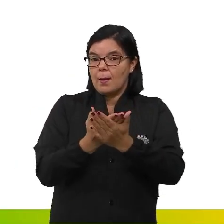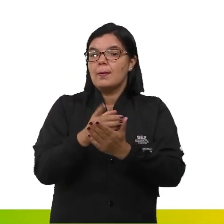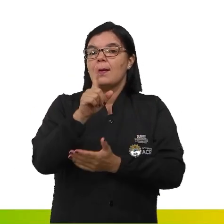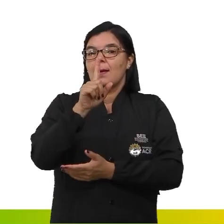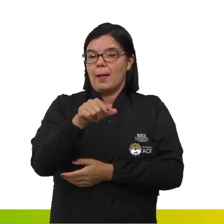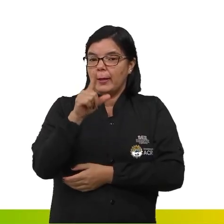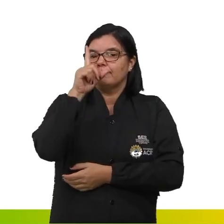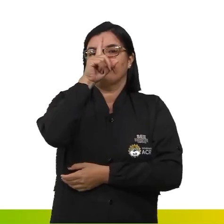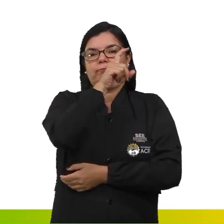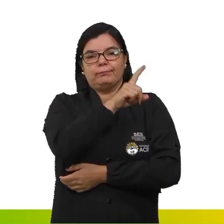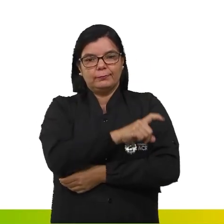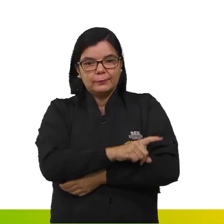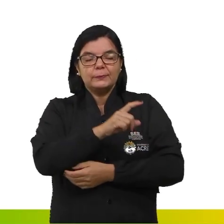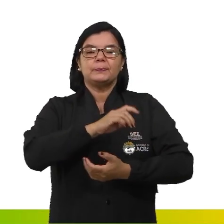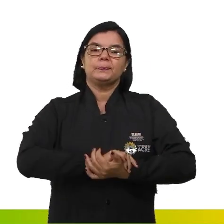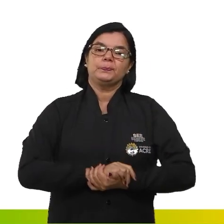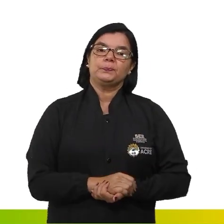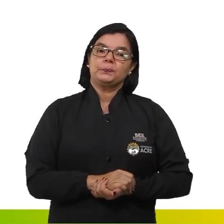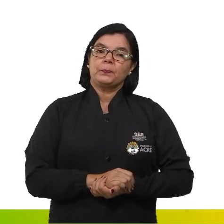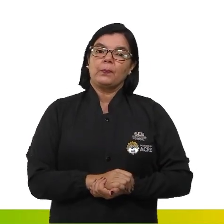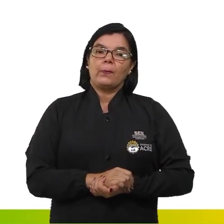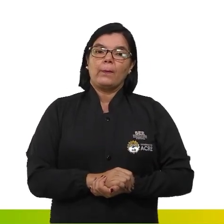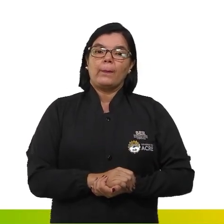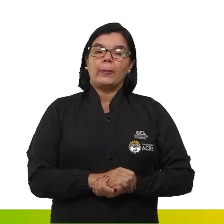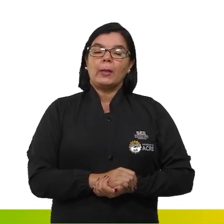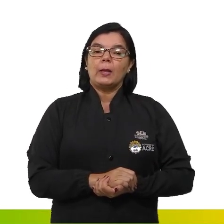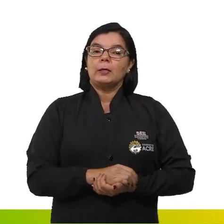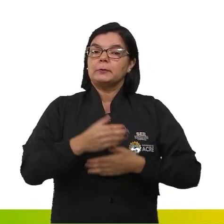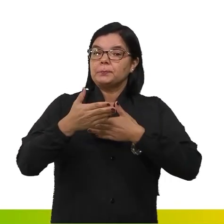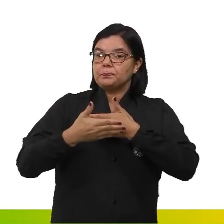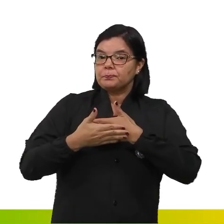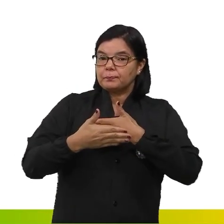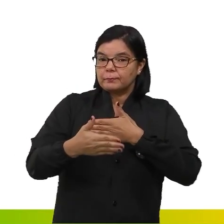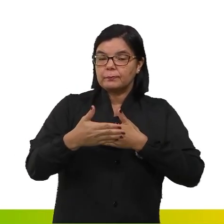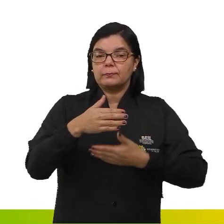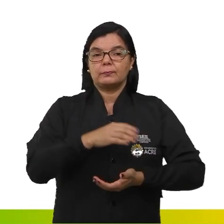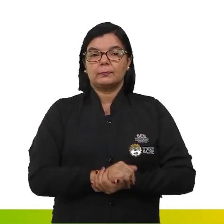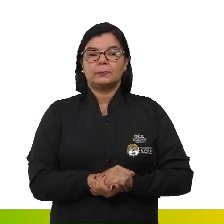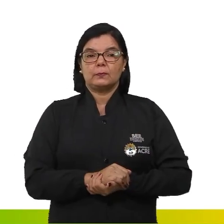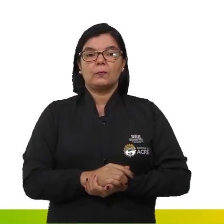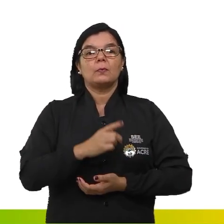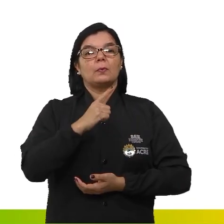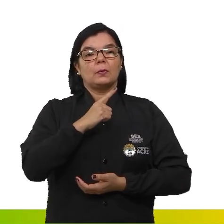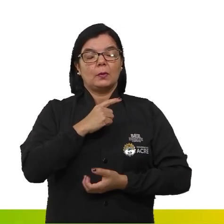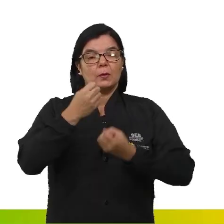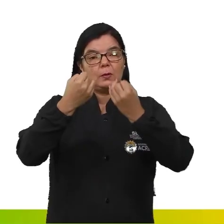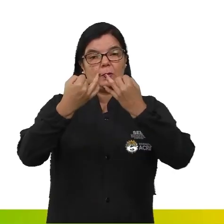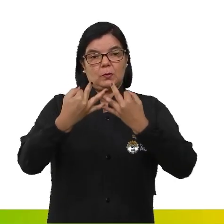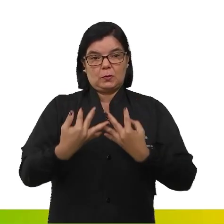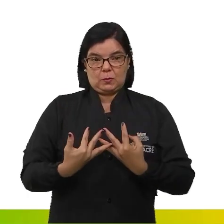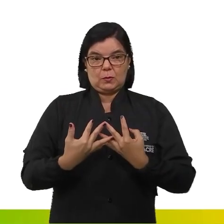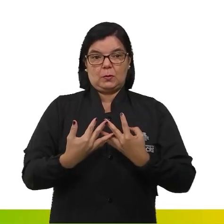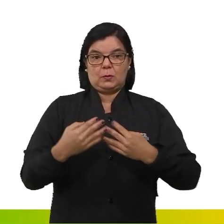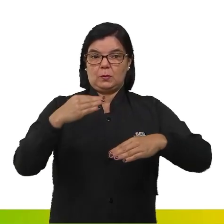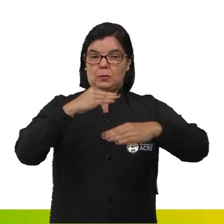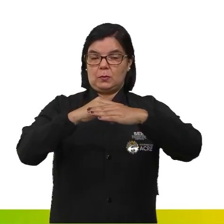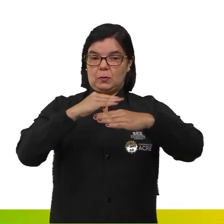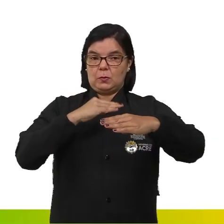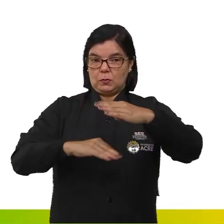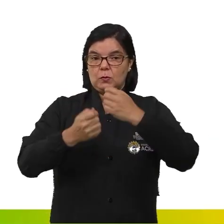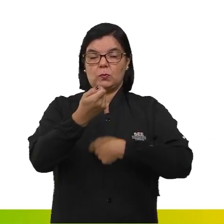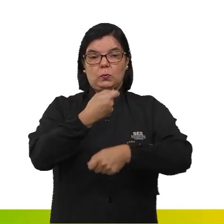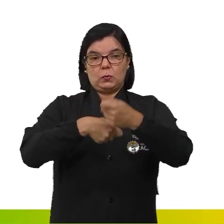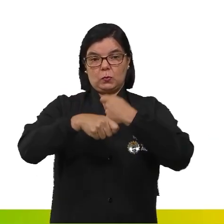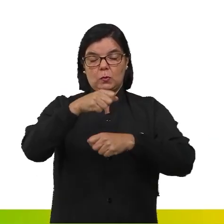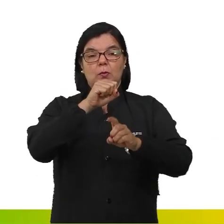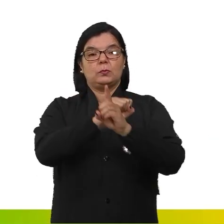aula problemática. Bom, então, dando continuidade, nós vamos falando aqui da desigualdade